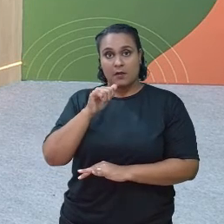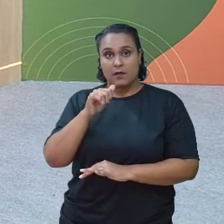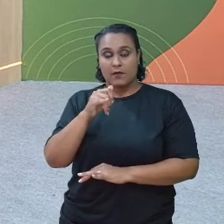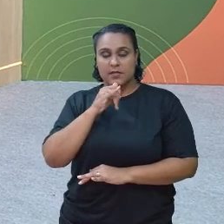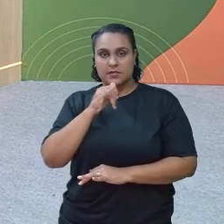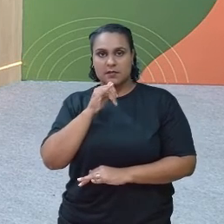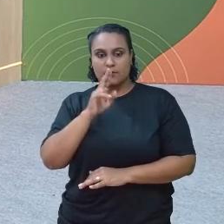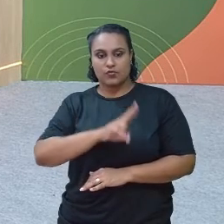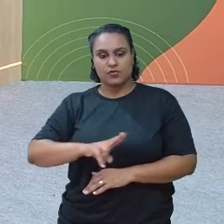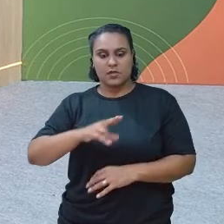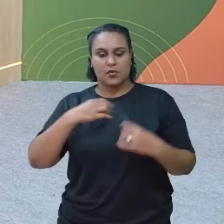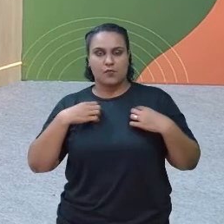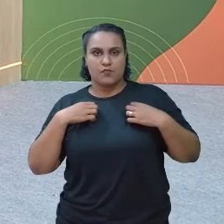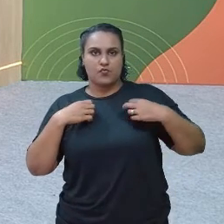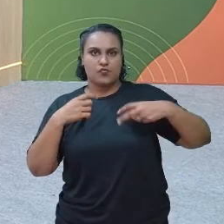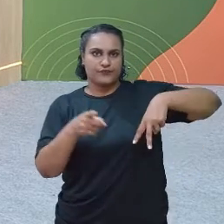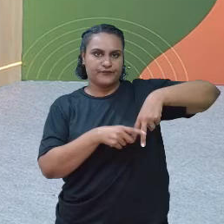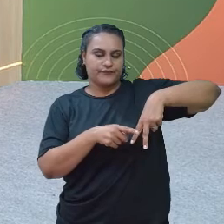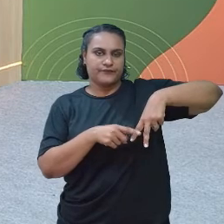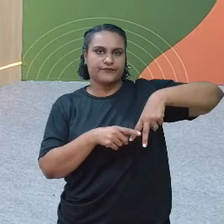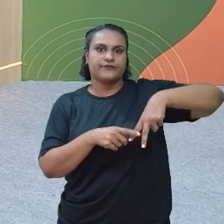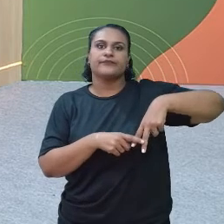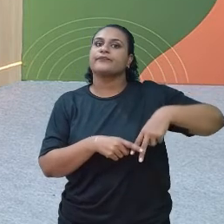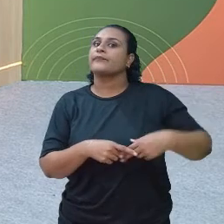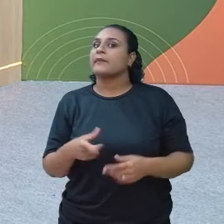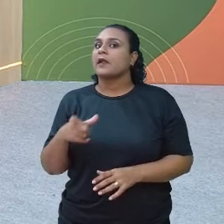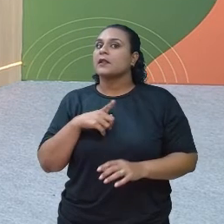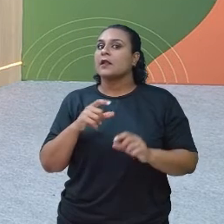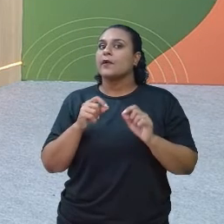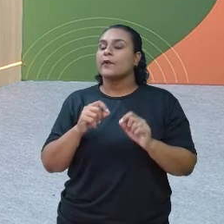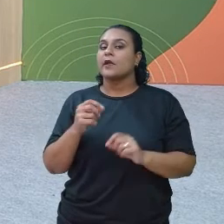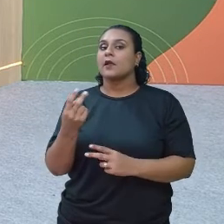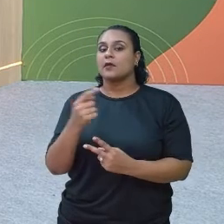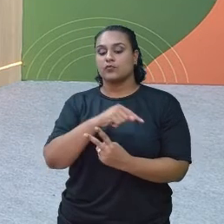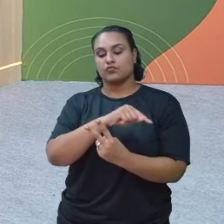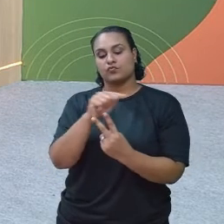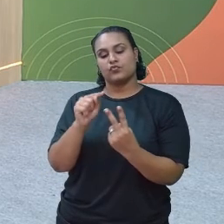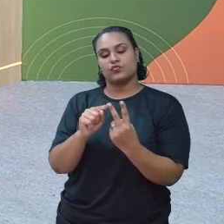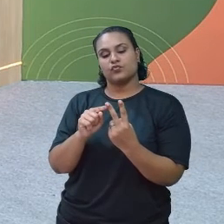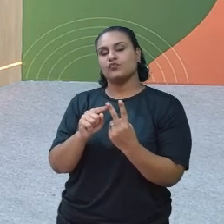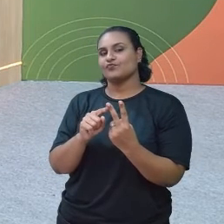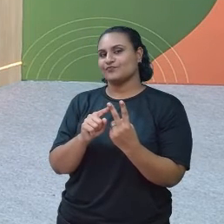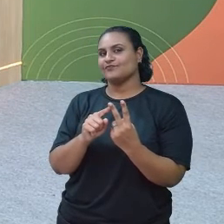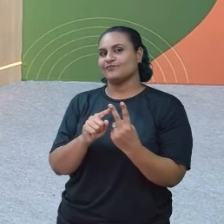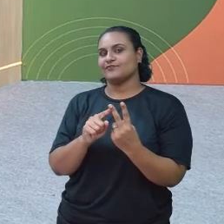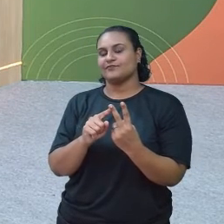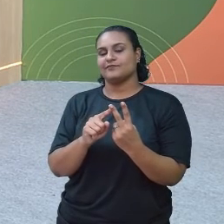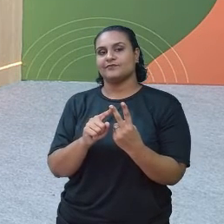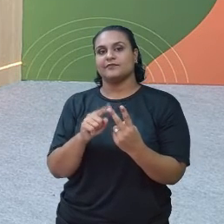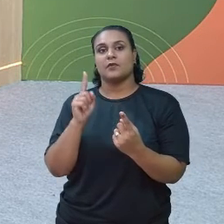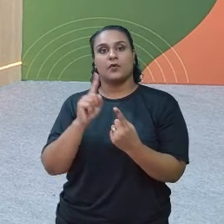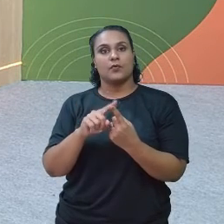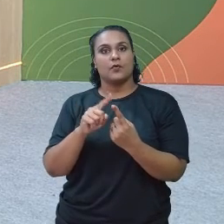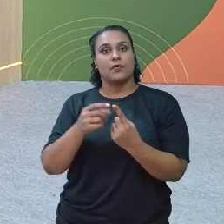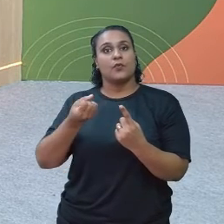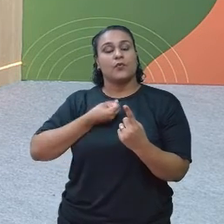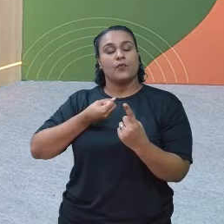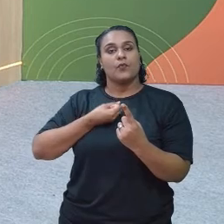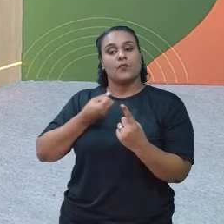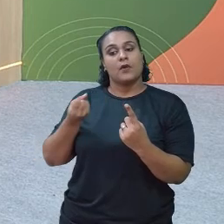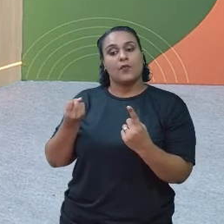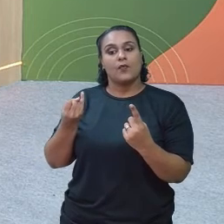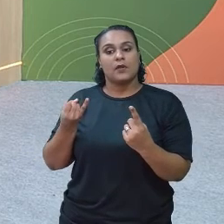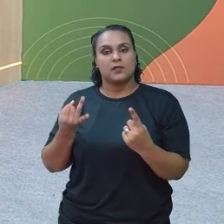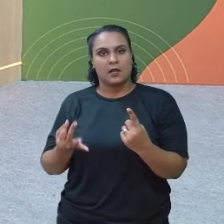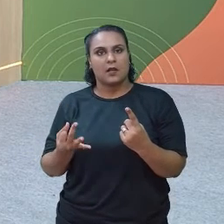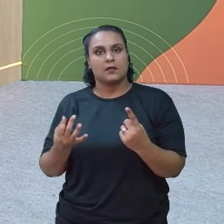utilizando blusas e calças, a gente também vai ver que nós temos 2 situações, ou seja, o número de blusas e